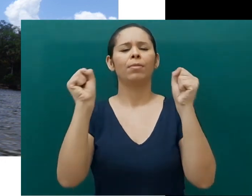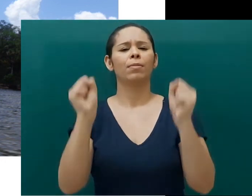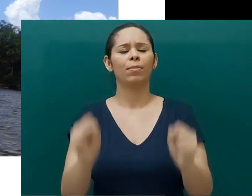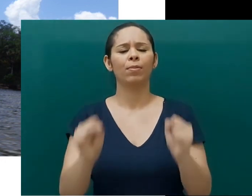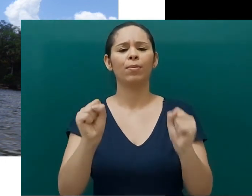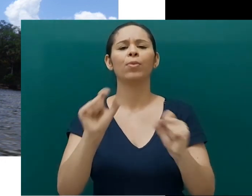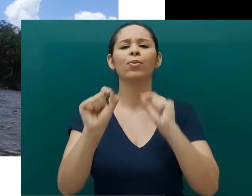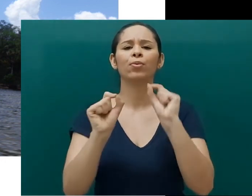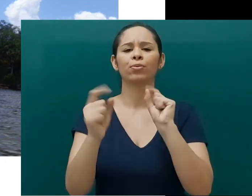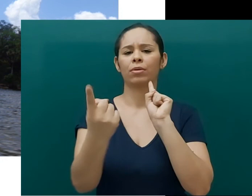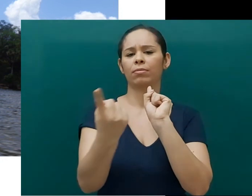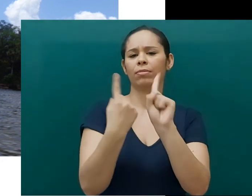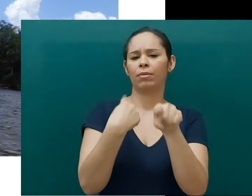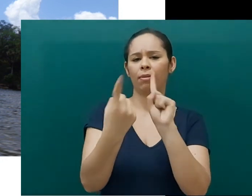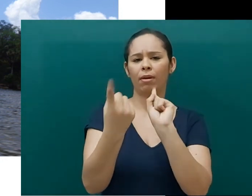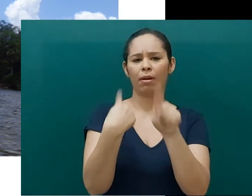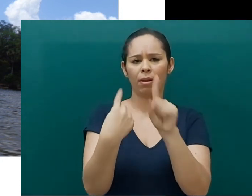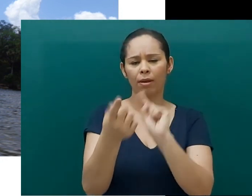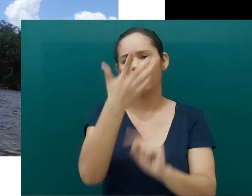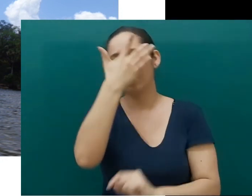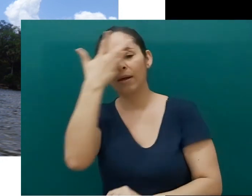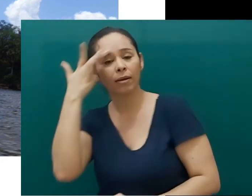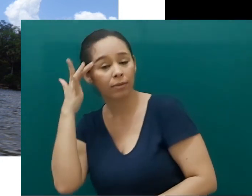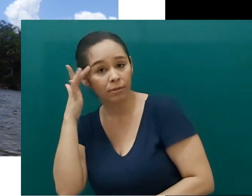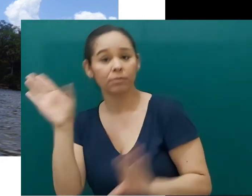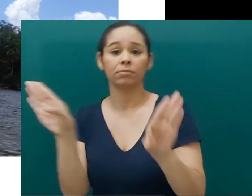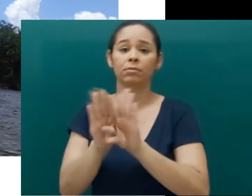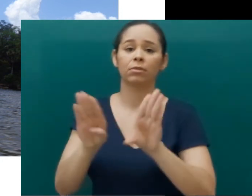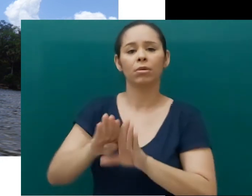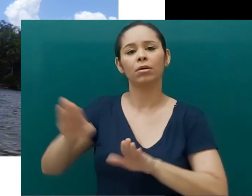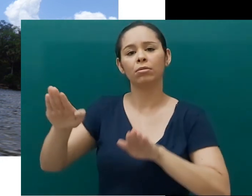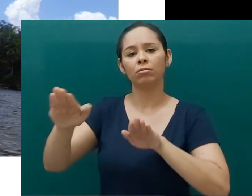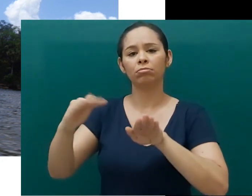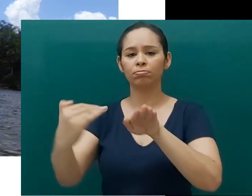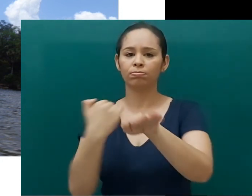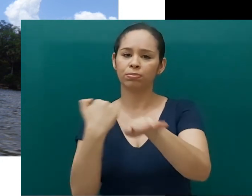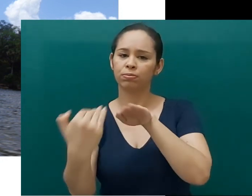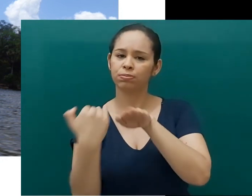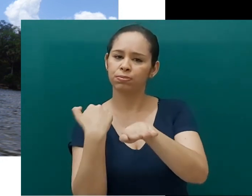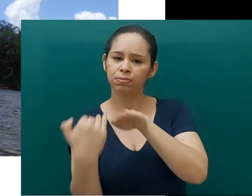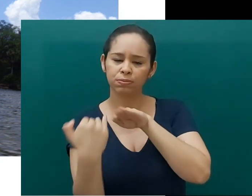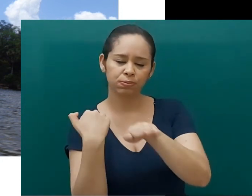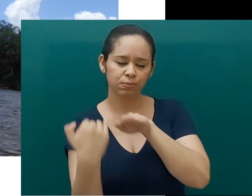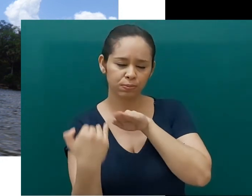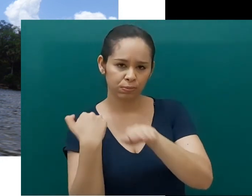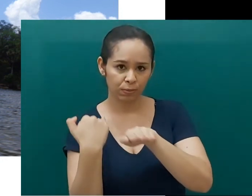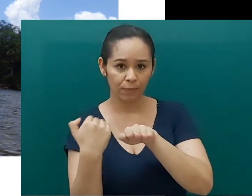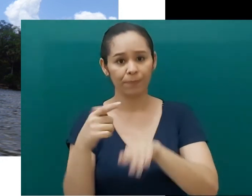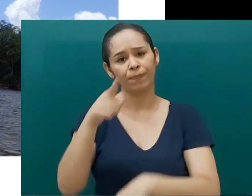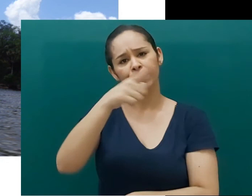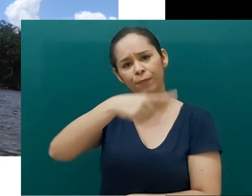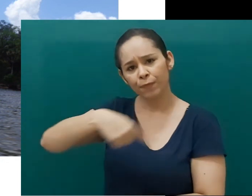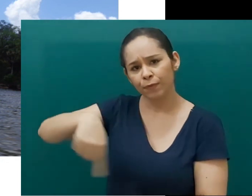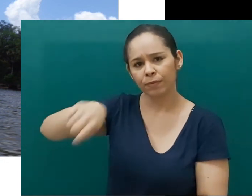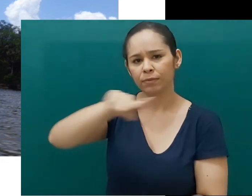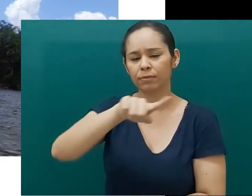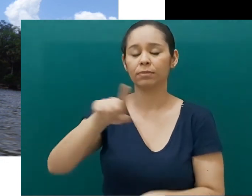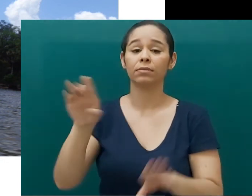para facilitar o tráfego de pessoas e de veículos. Agora,